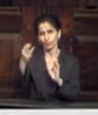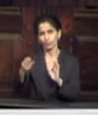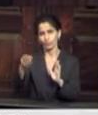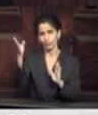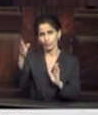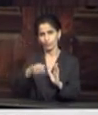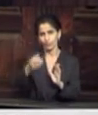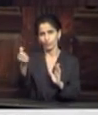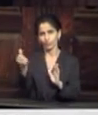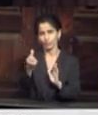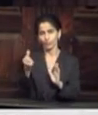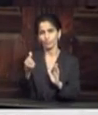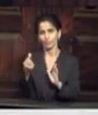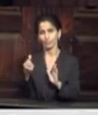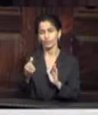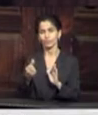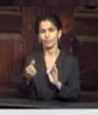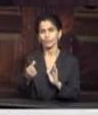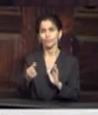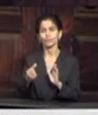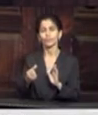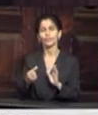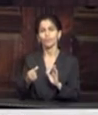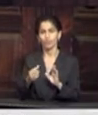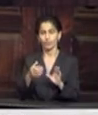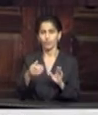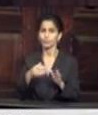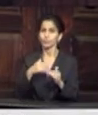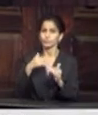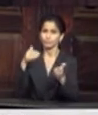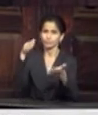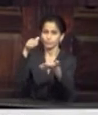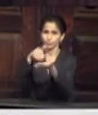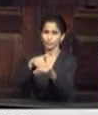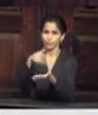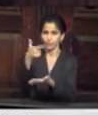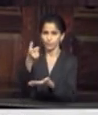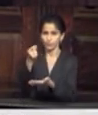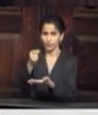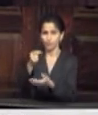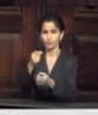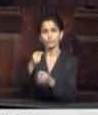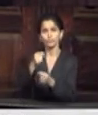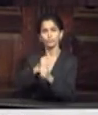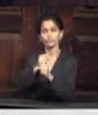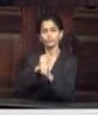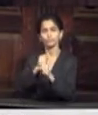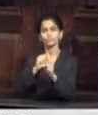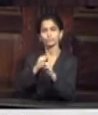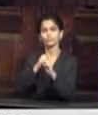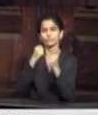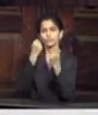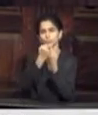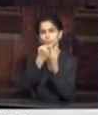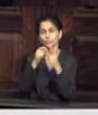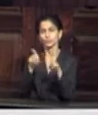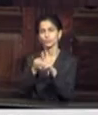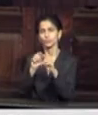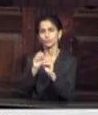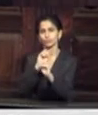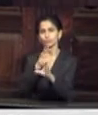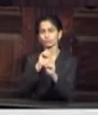de 2016, que limitou por 20 anos investimentos nas áreas sociais, inclusive na educação,